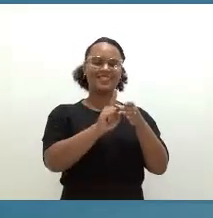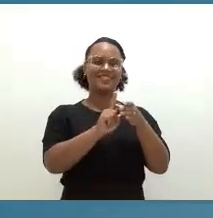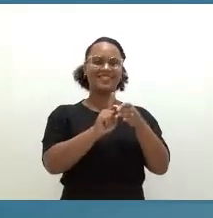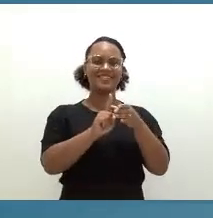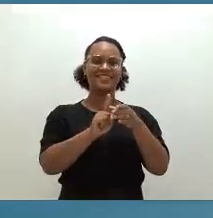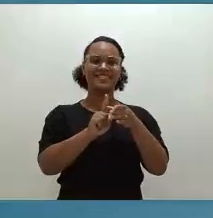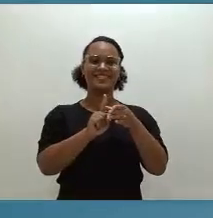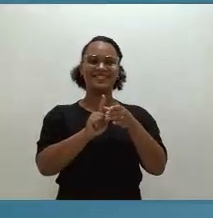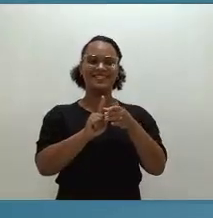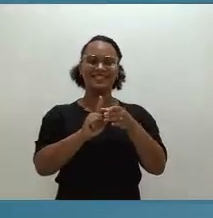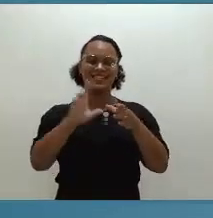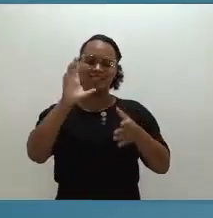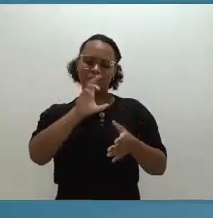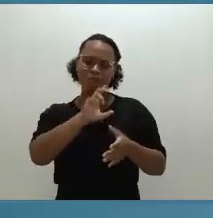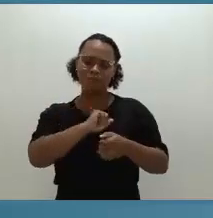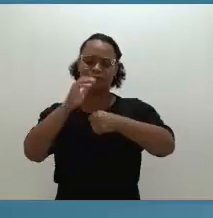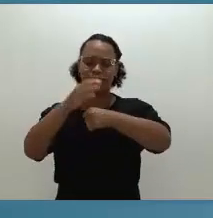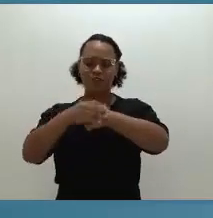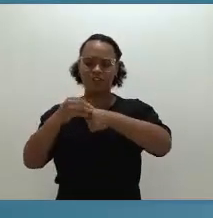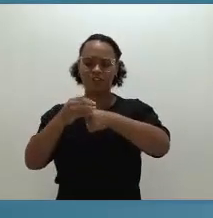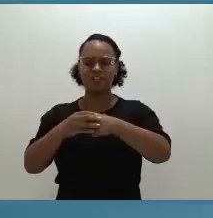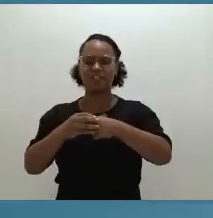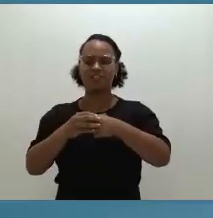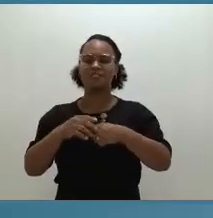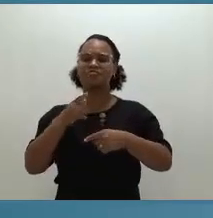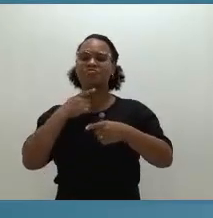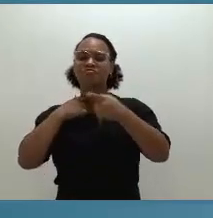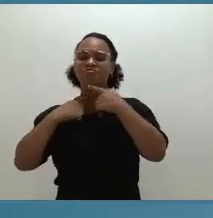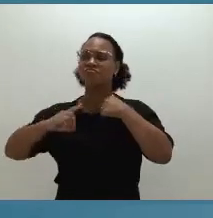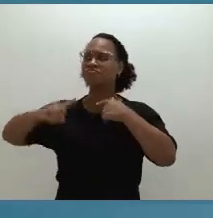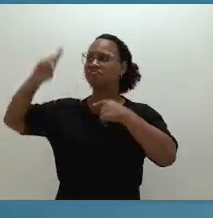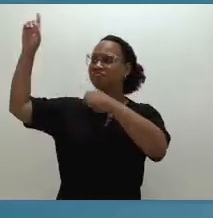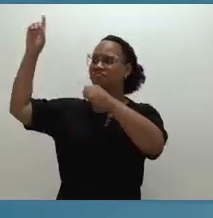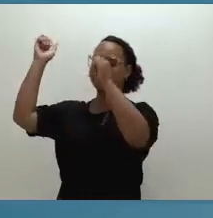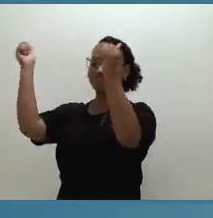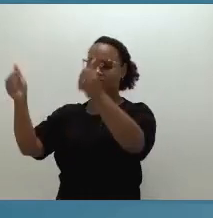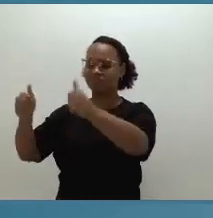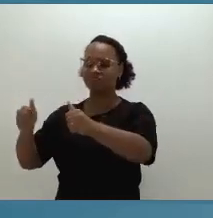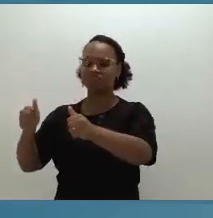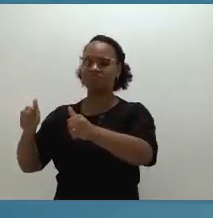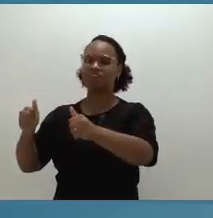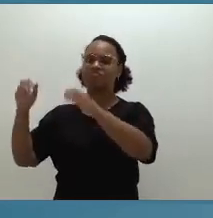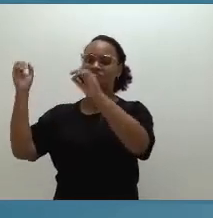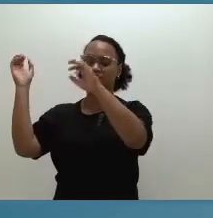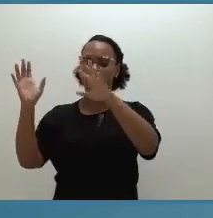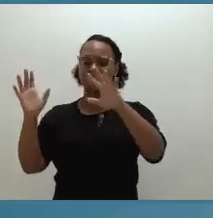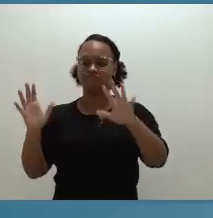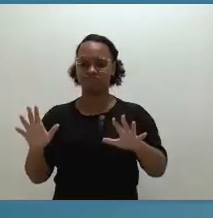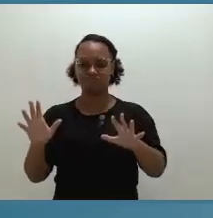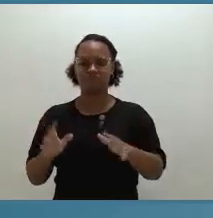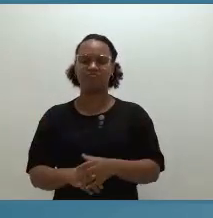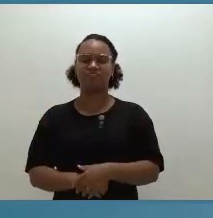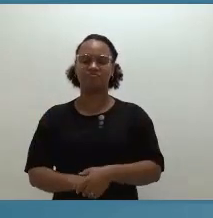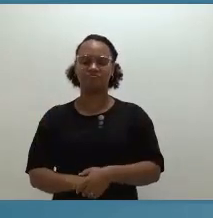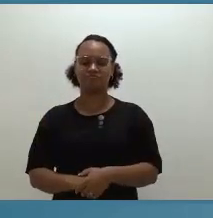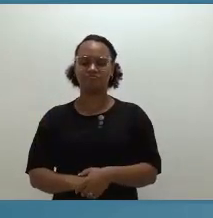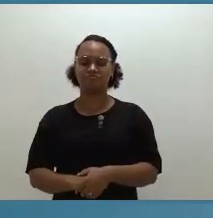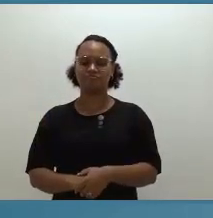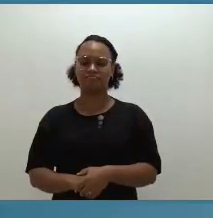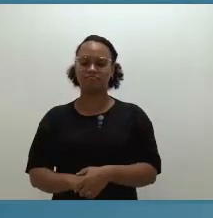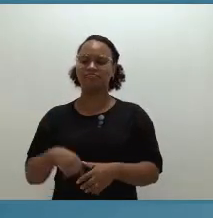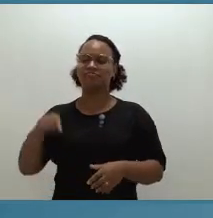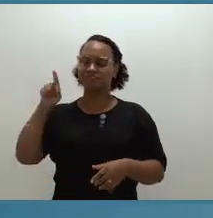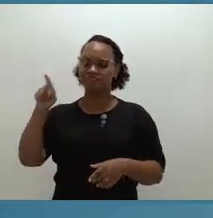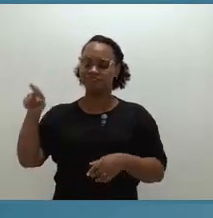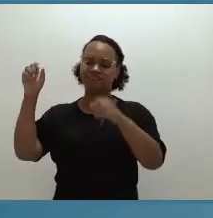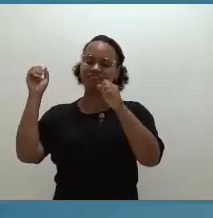com muito amor e carinho e deseja as bênçãos de Nossa Senhora de Nazaré sobre a sua vida, que o manto dela esteja